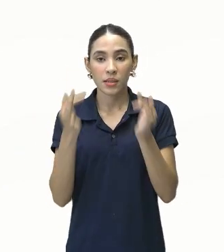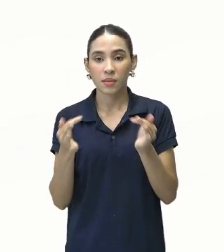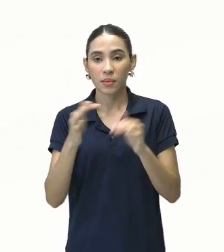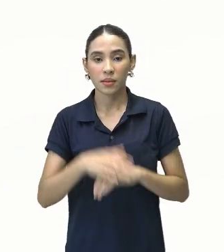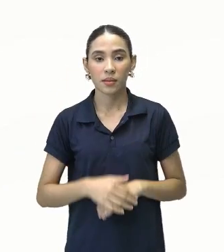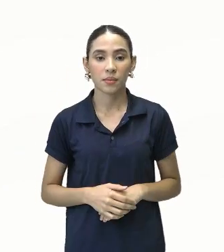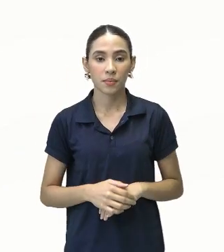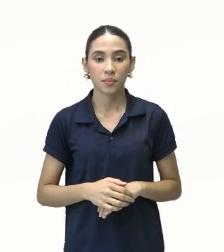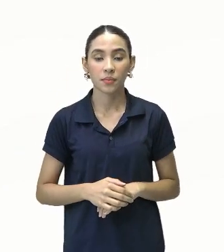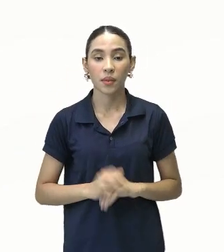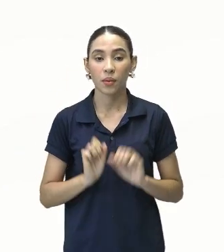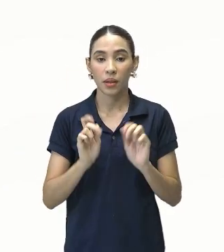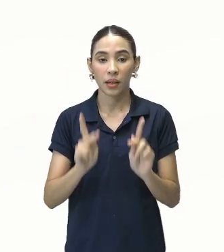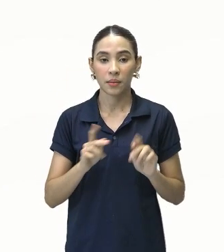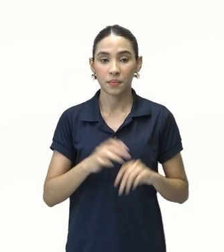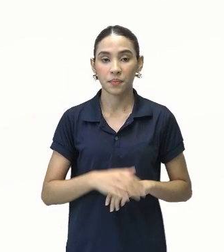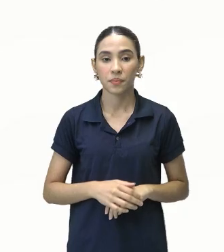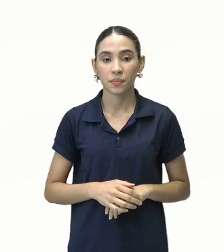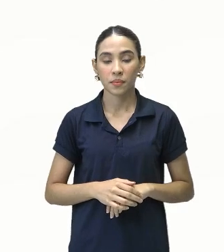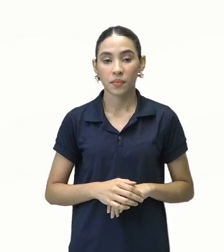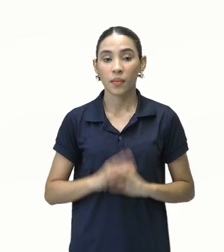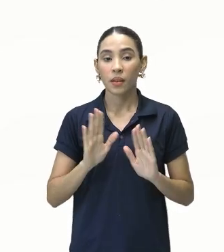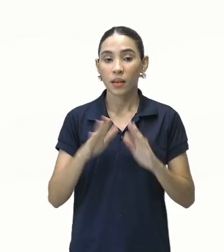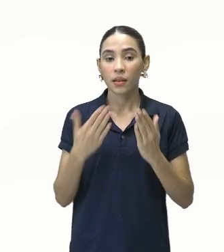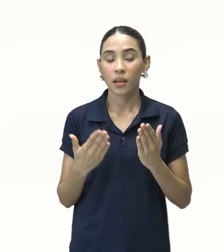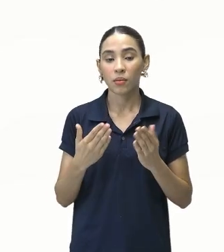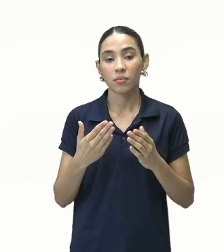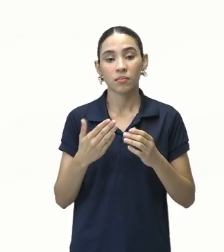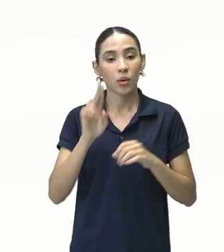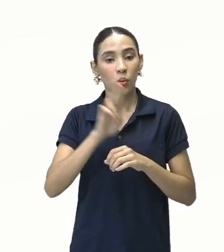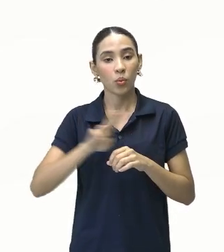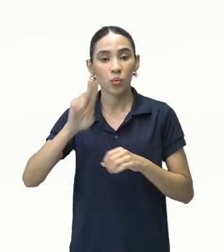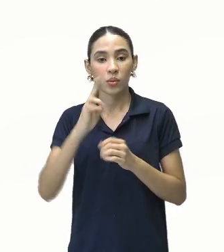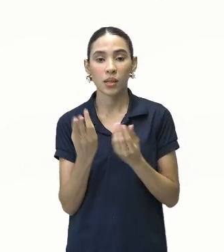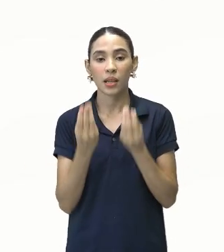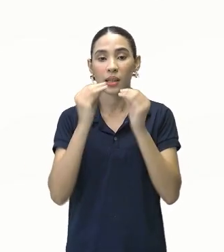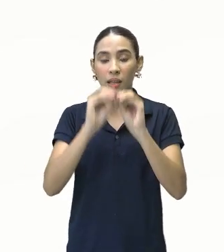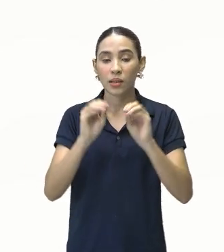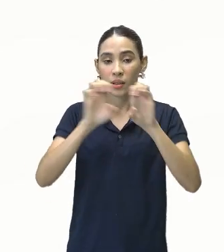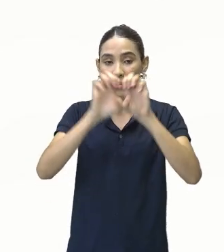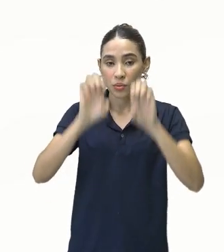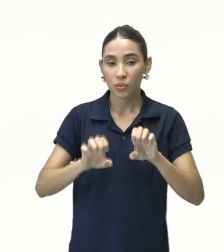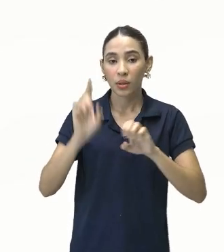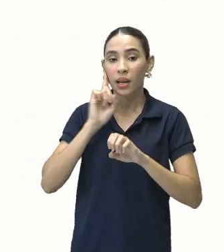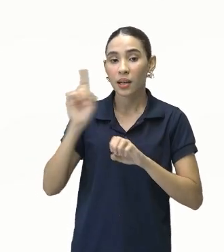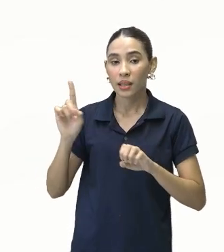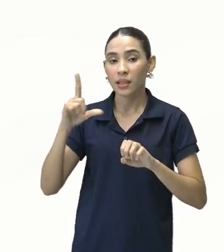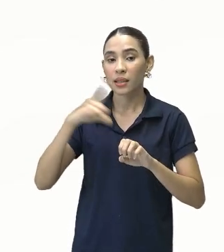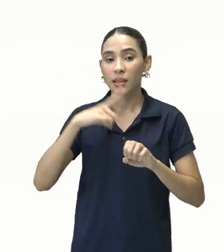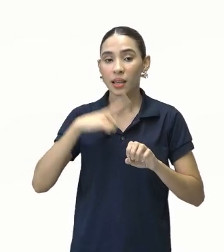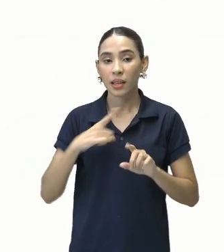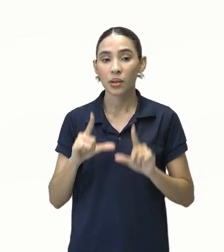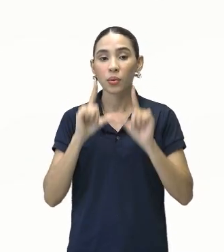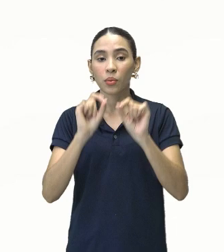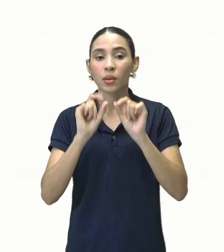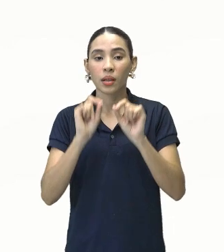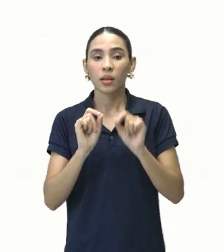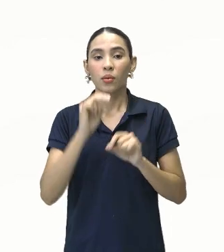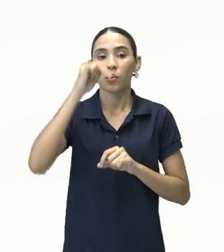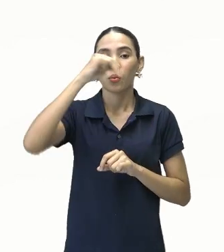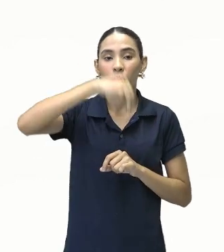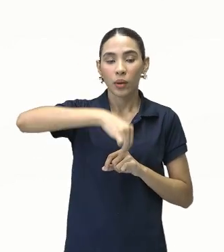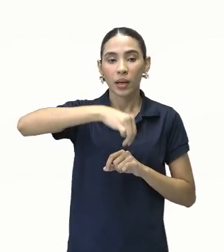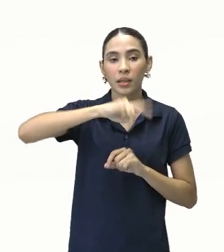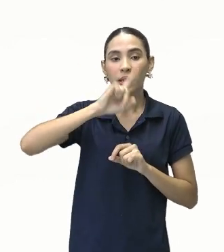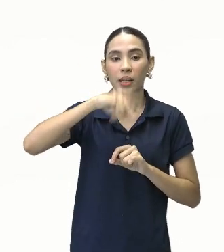simples, tá? Então, a gente aplica na nossa fórmula. Onde tem o N,